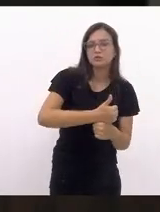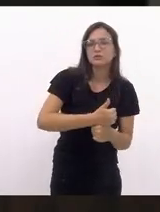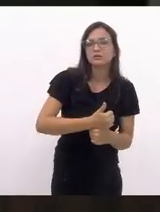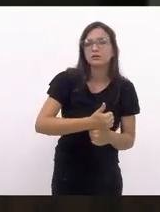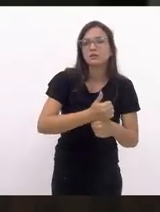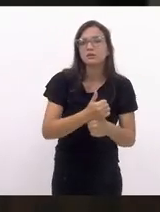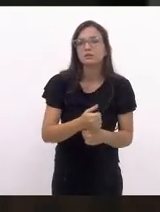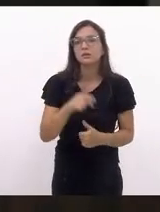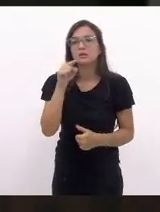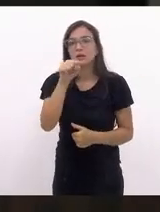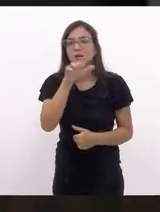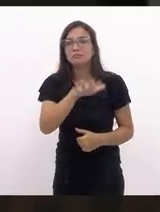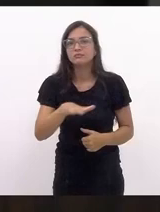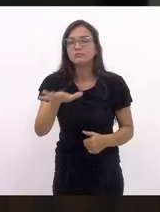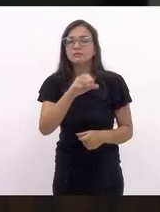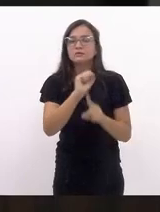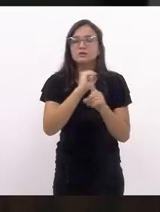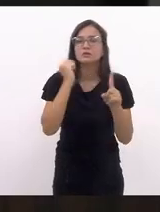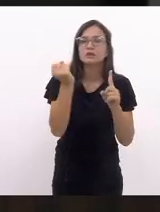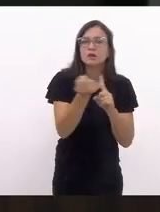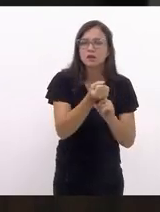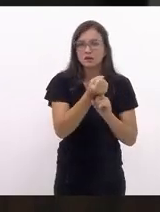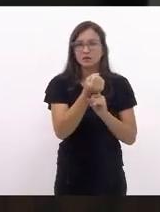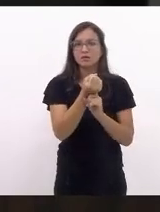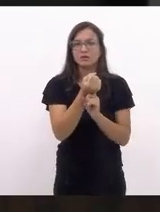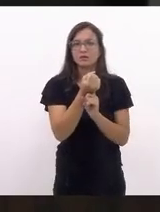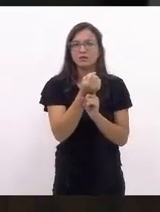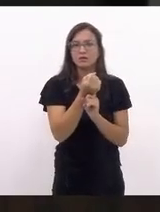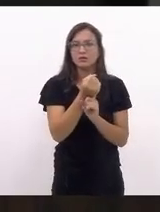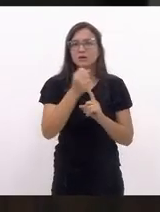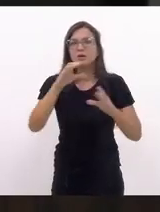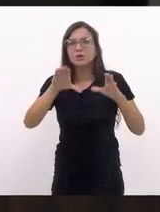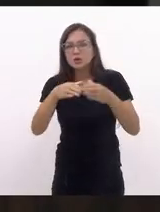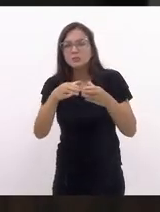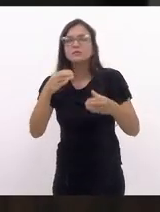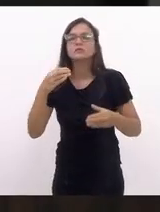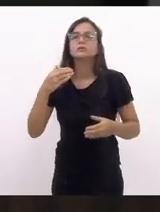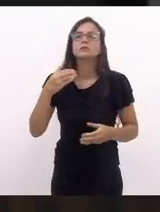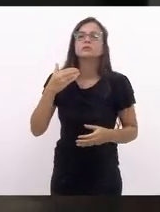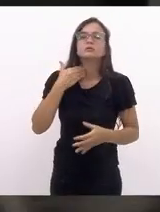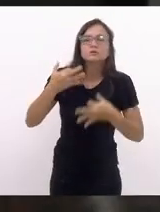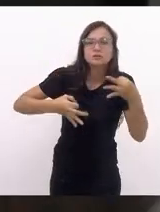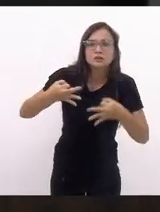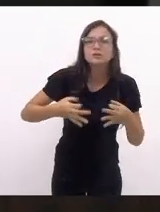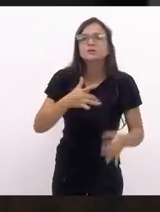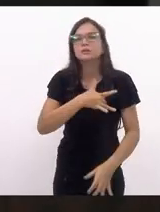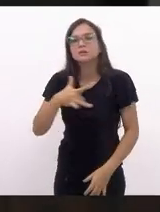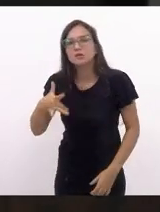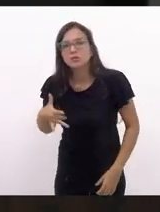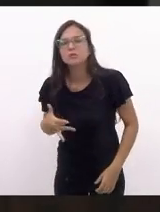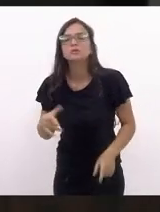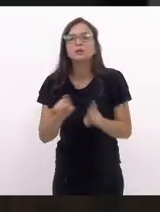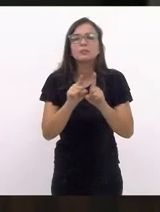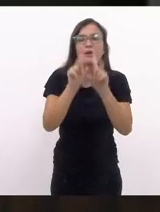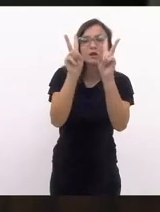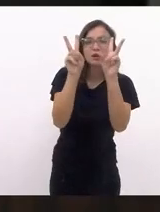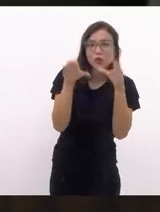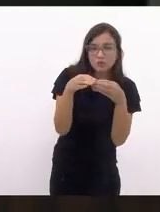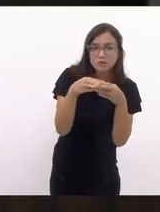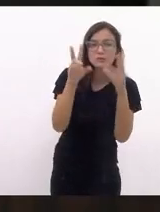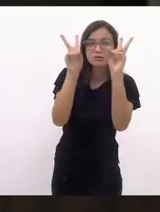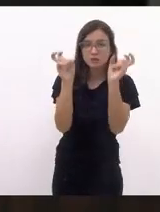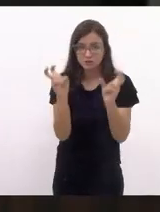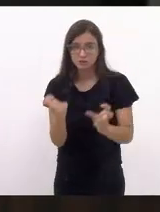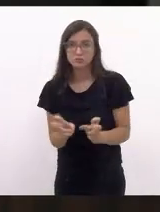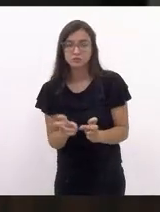Janeiro na rede de atenção psicossocial prendendo pareceres das comissões posição de saúde e as suas principais momento